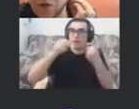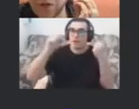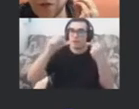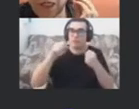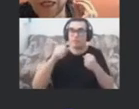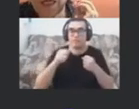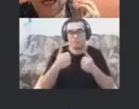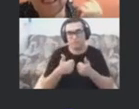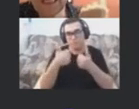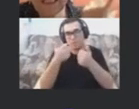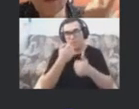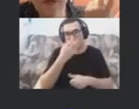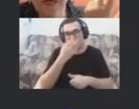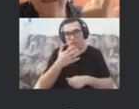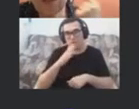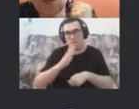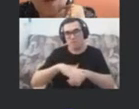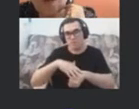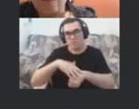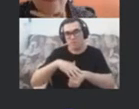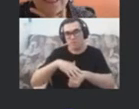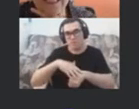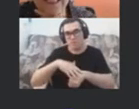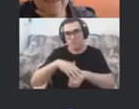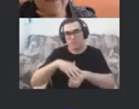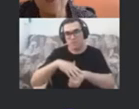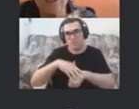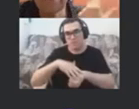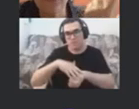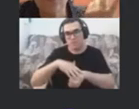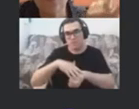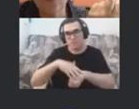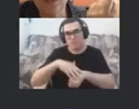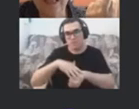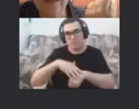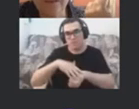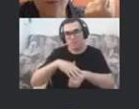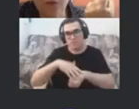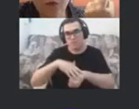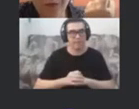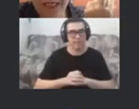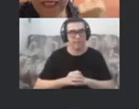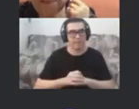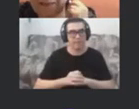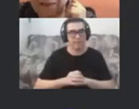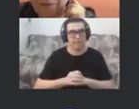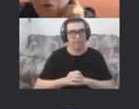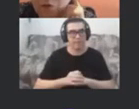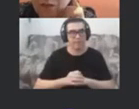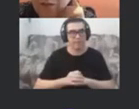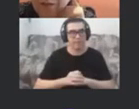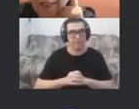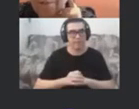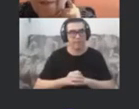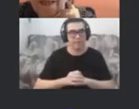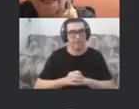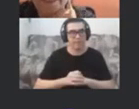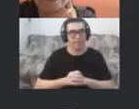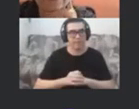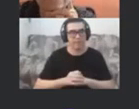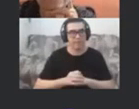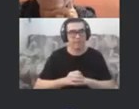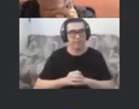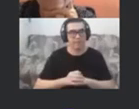no laboratório. E, além do mais, a gente consegue fazer análise de elementos em quantidades muito pequenas nas amostras,